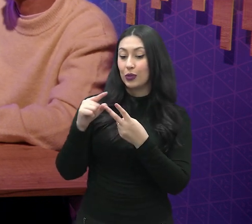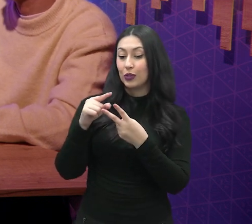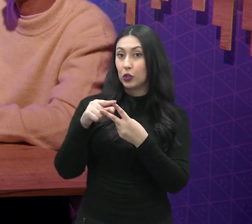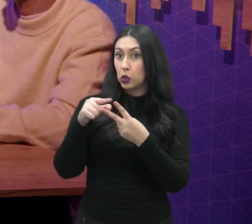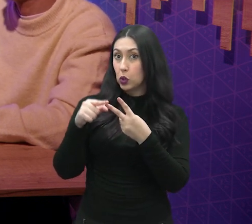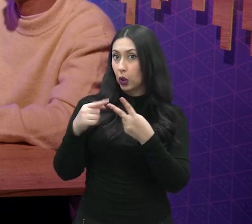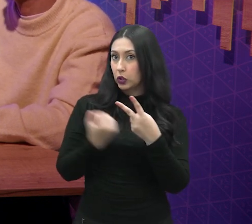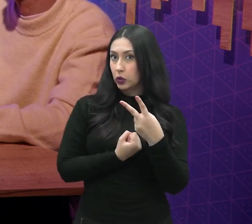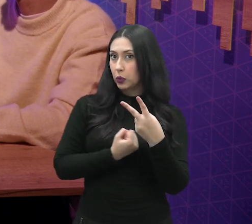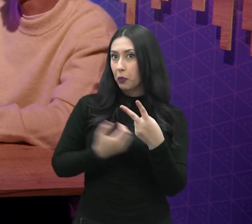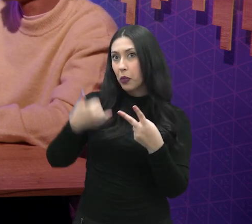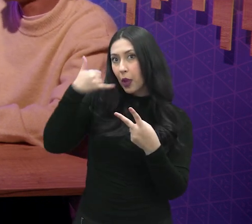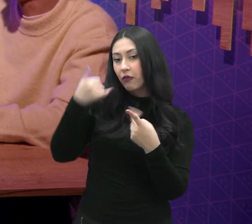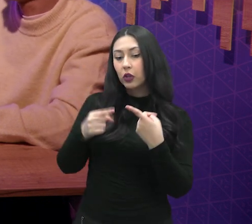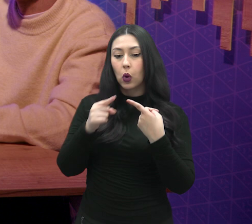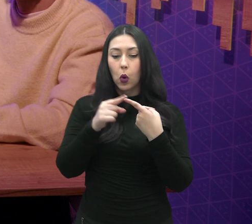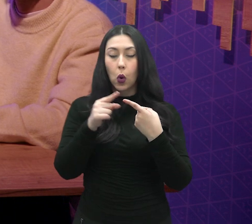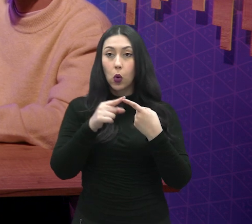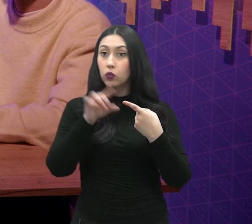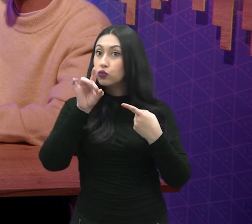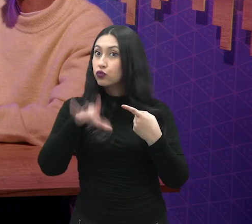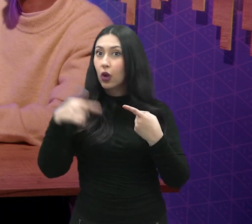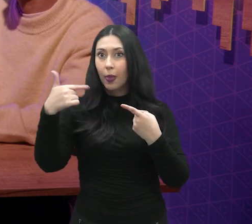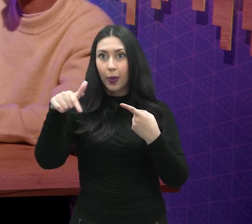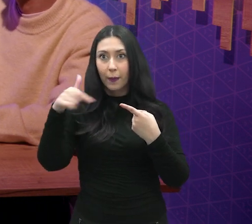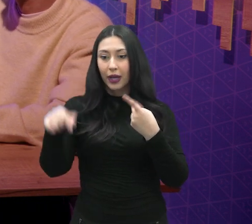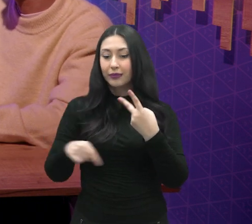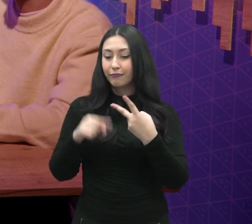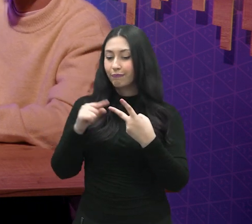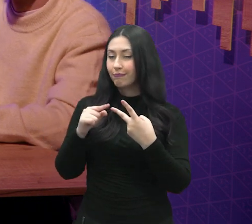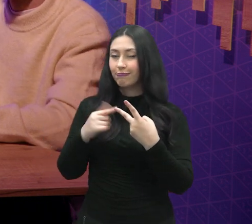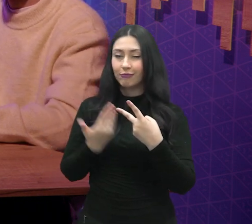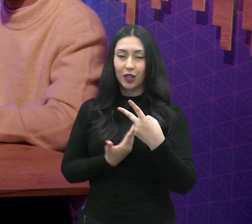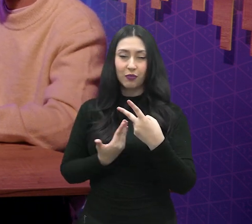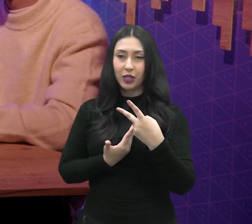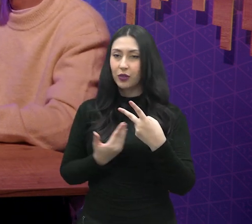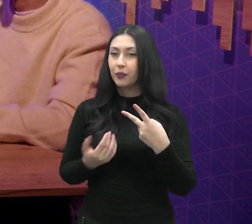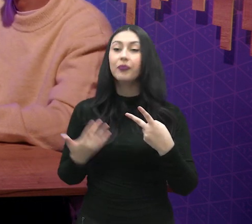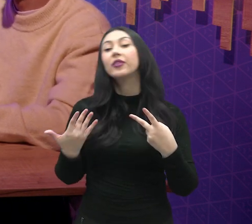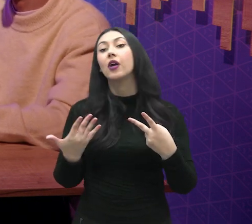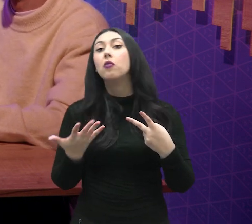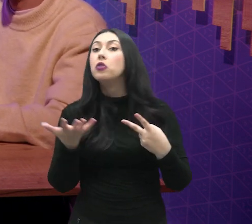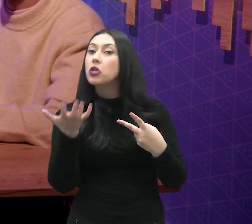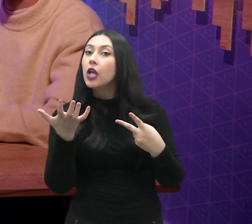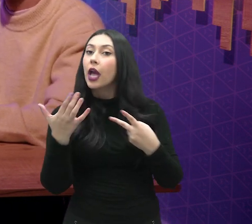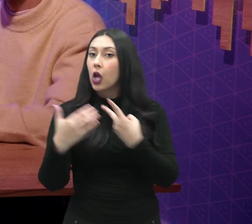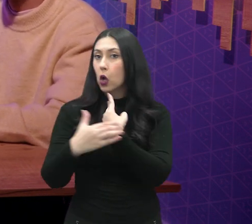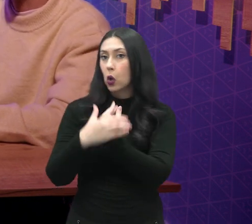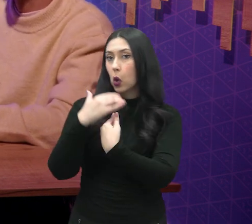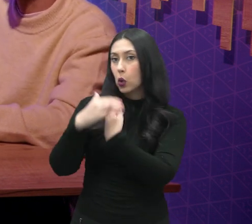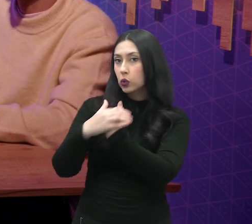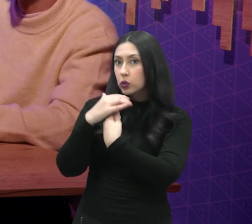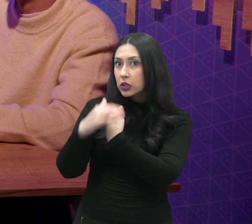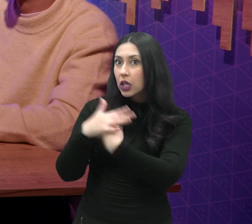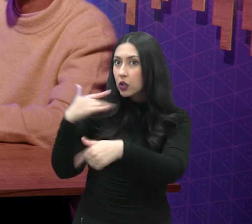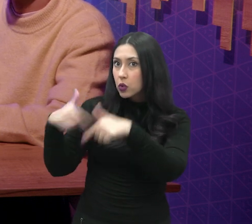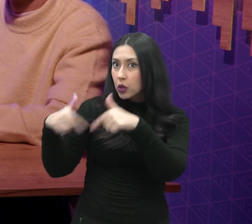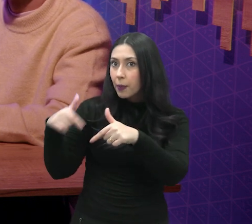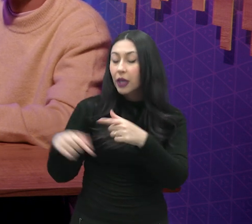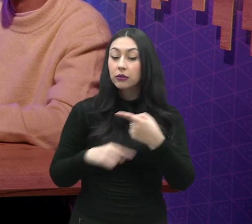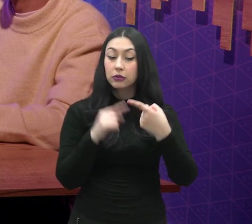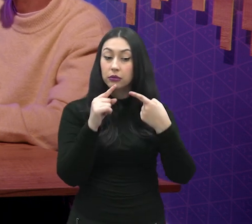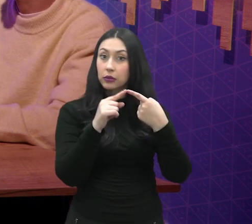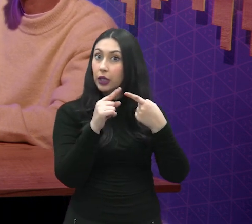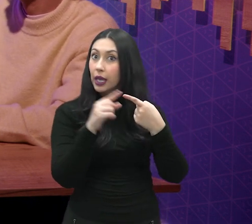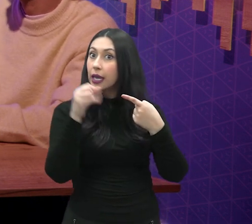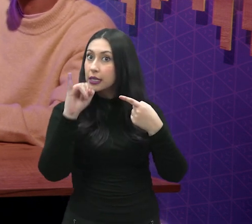né, de telefone. Um é profissional e o outro é social. Deus sempre fala assim, se você quiser me pedir orientação sobre